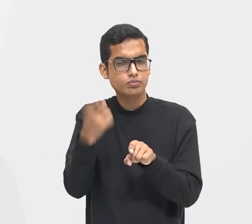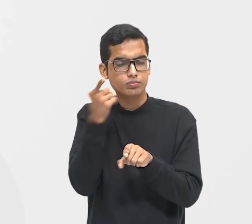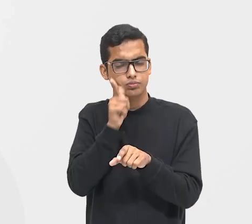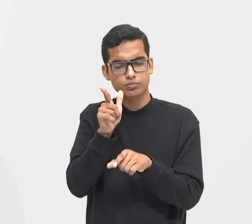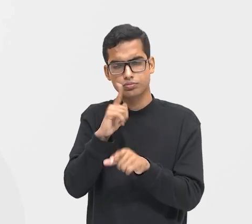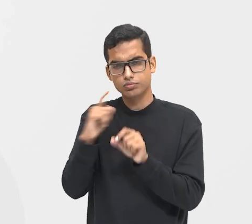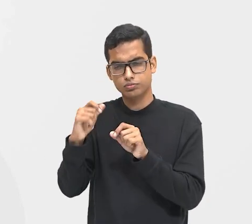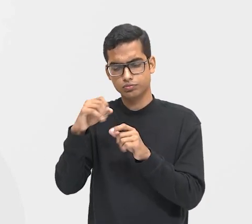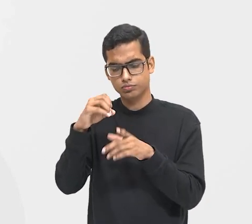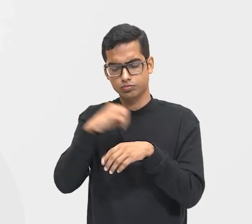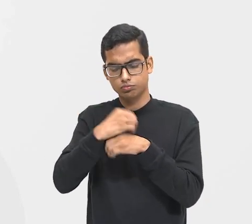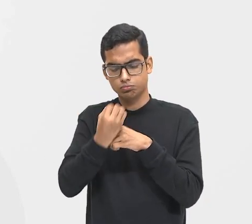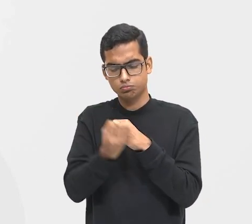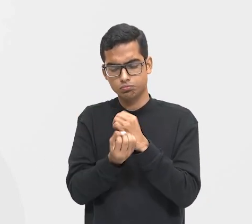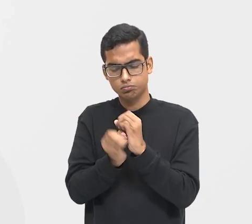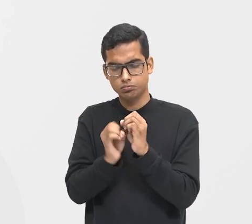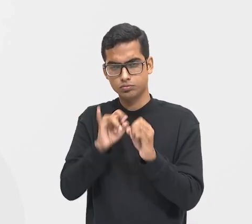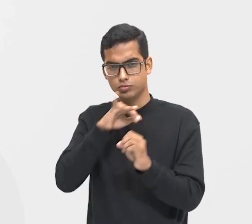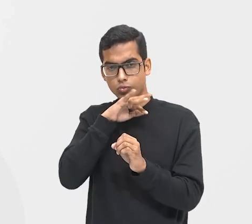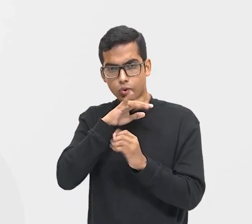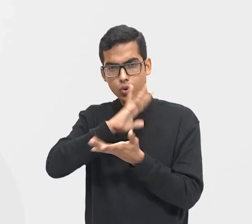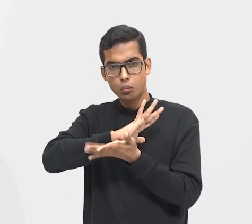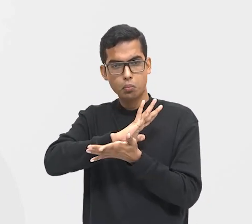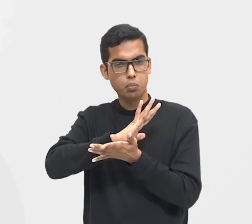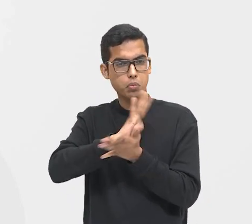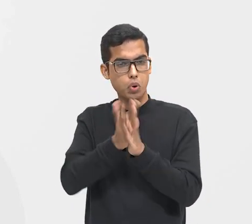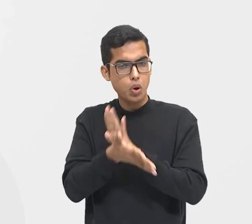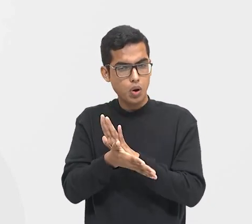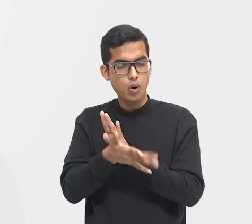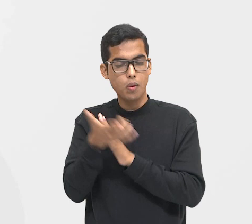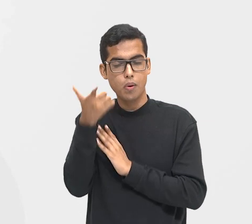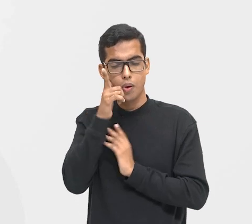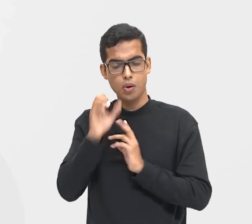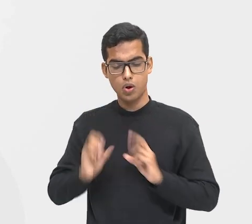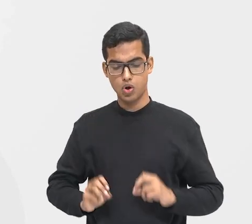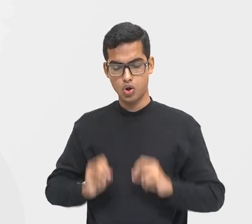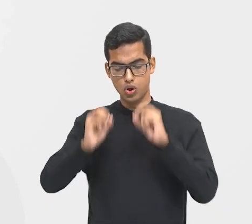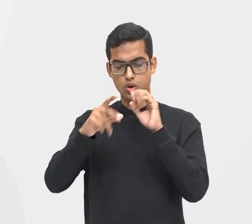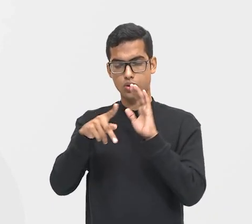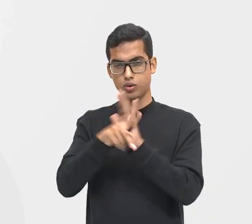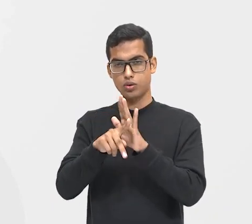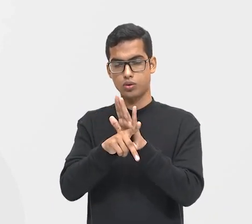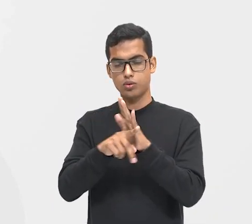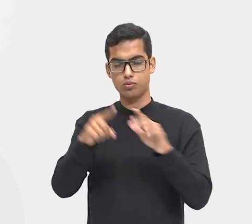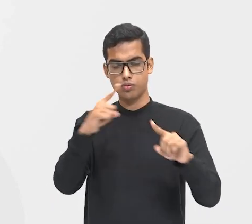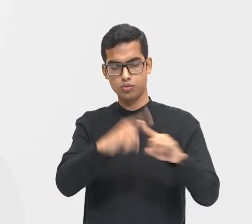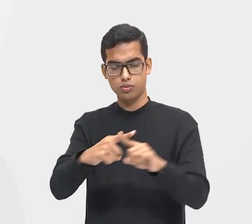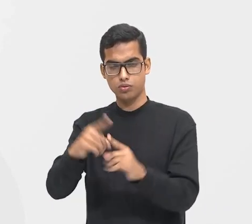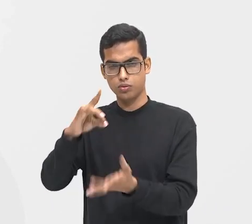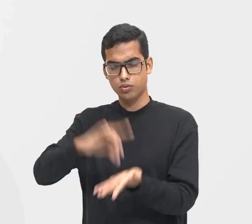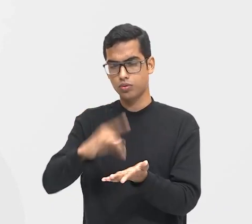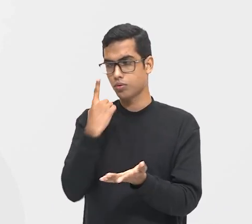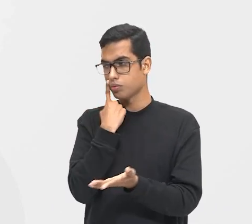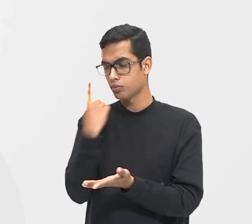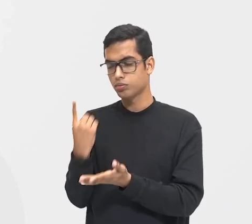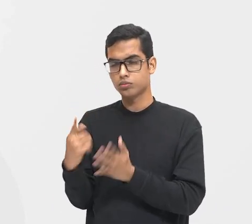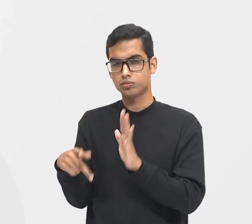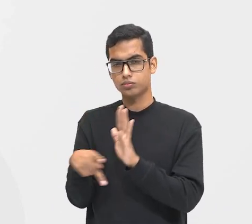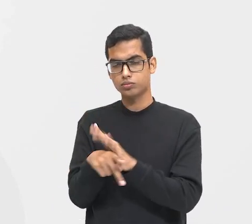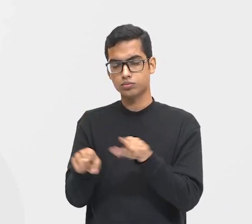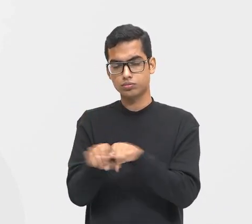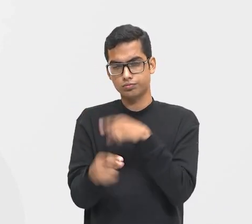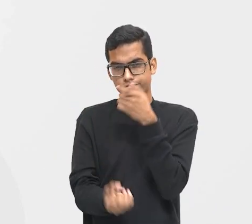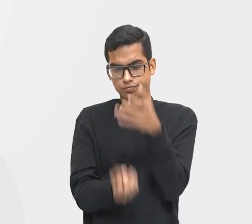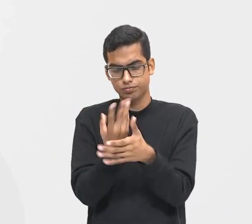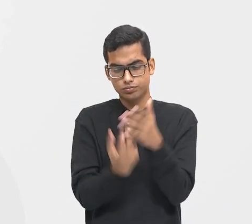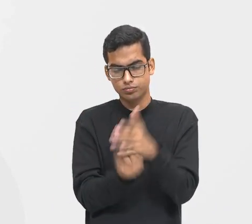exterminar ali, acabar com essas células que estão com tumores cancerígenos, né, as células que estão se multiplicando indevidamente. E aí no caso